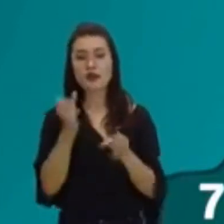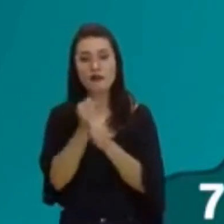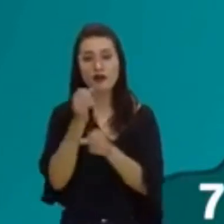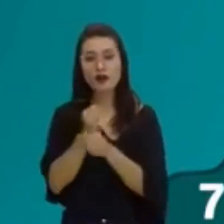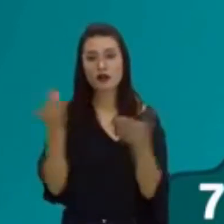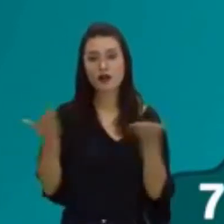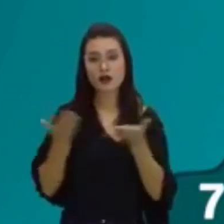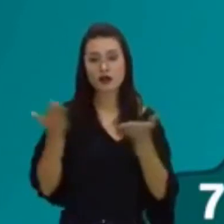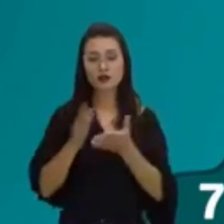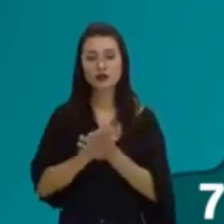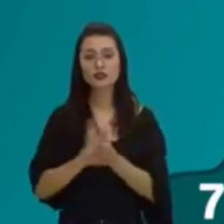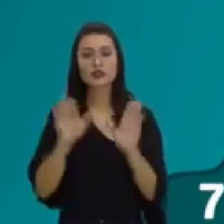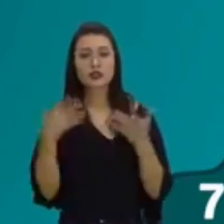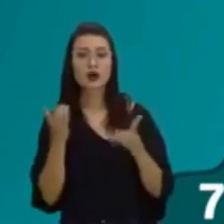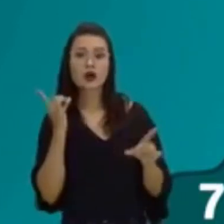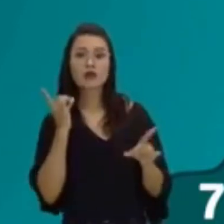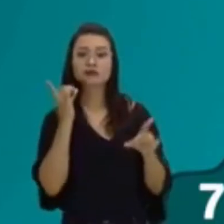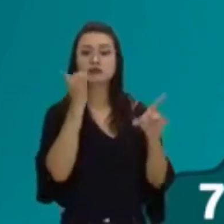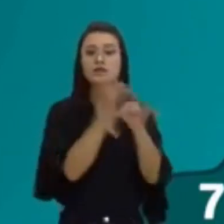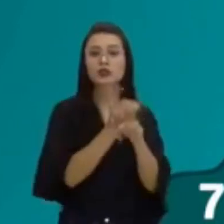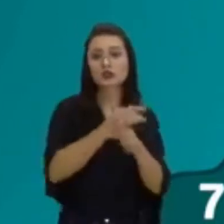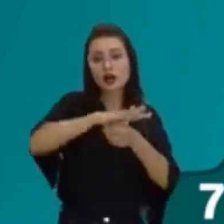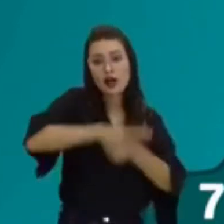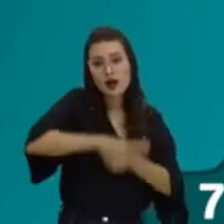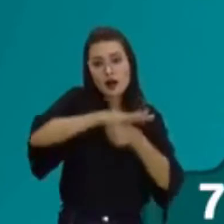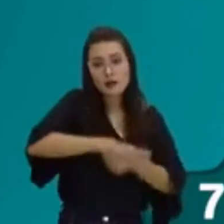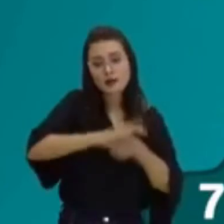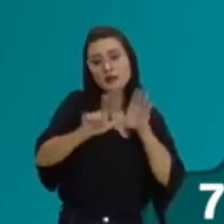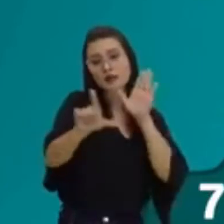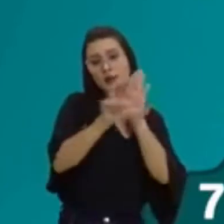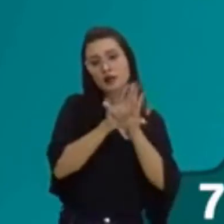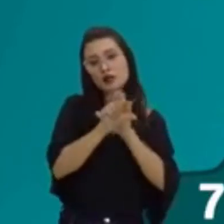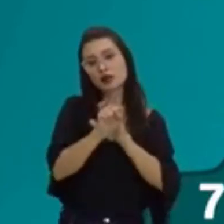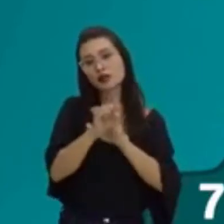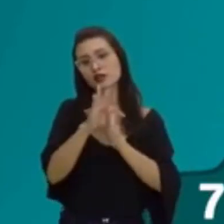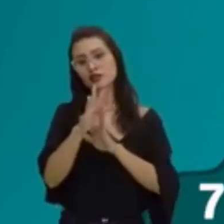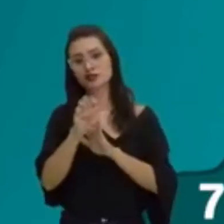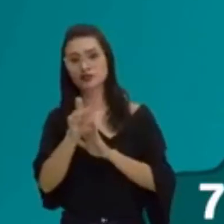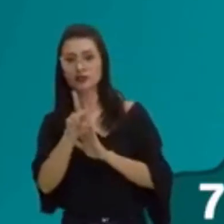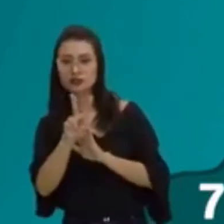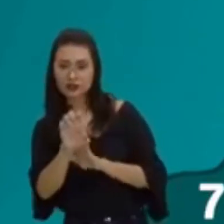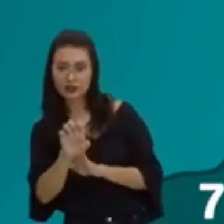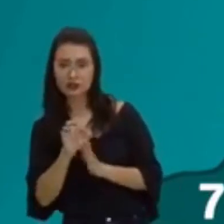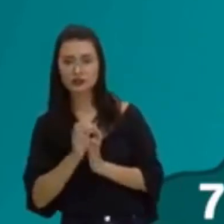ela pode ser encontrada pelo princípio de Stevens. Não é?